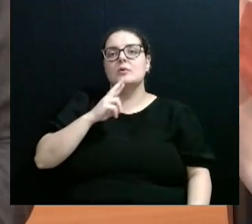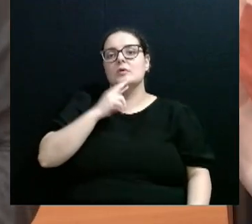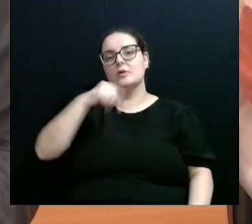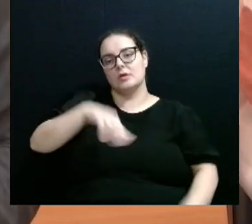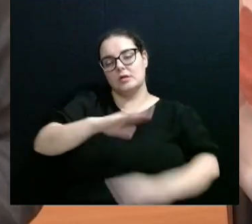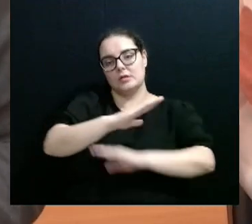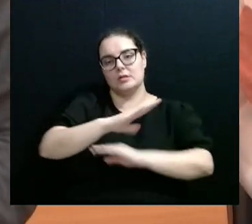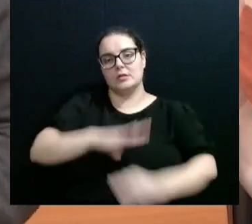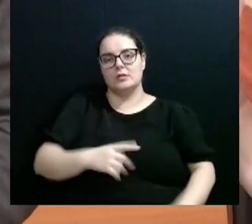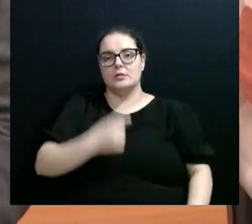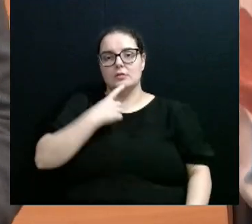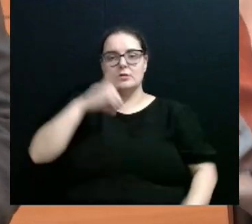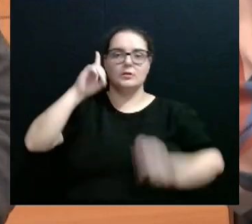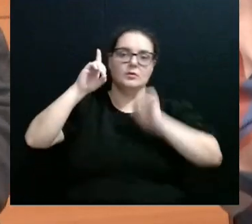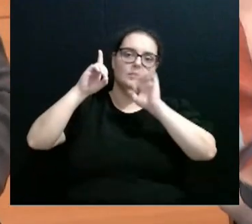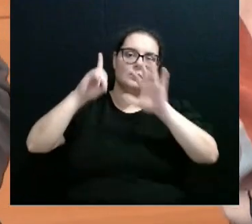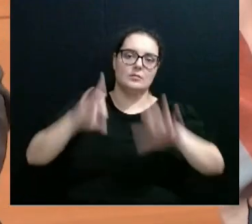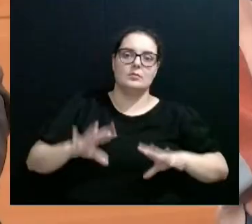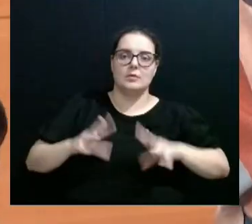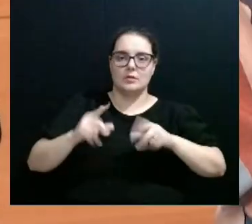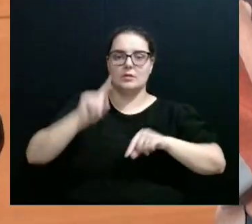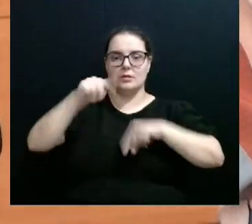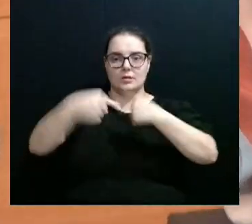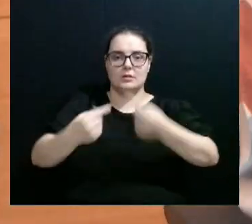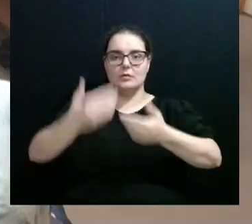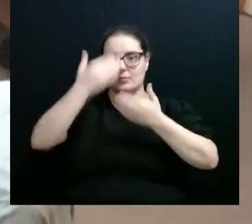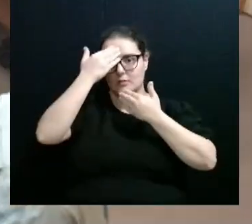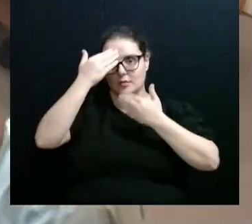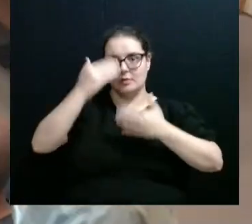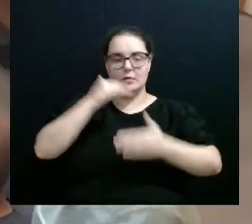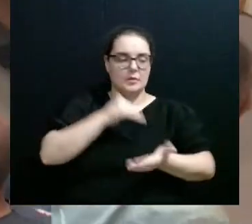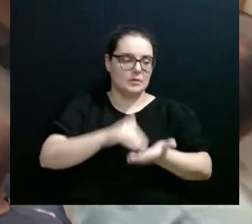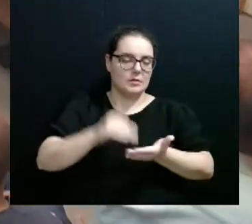Deus abençoe a todos e até breve. Muito obrigado, secretária. Obrigada.